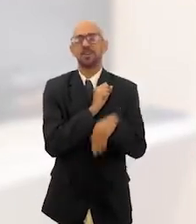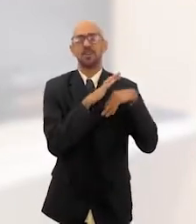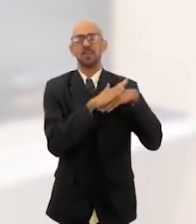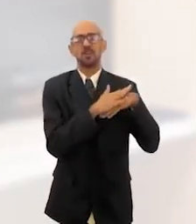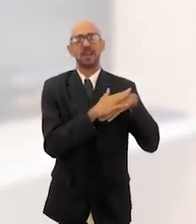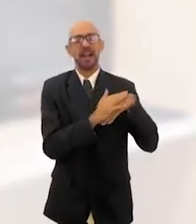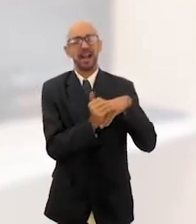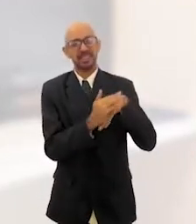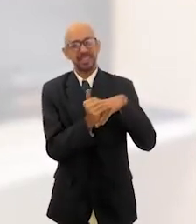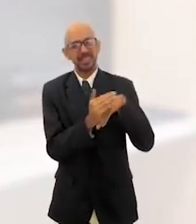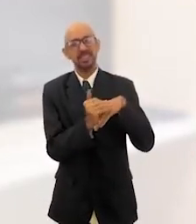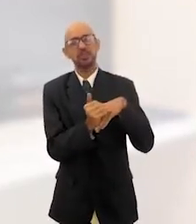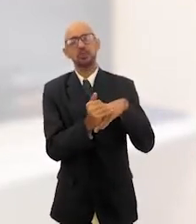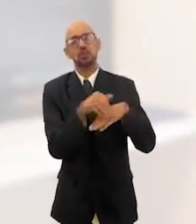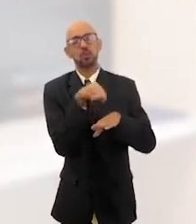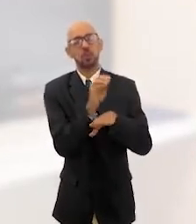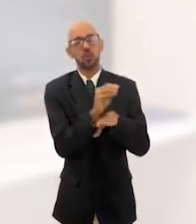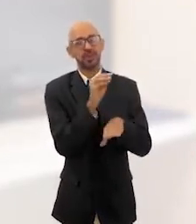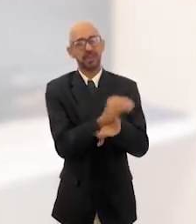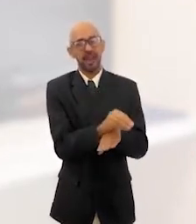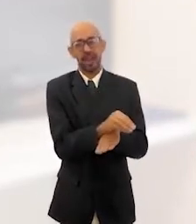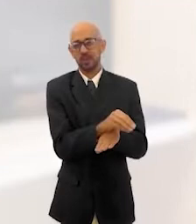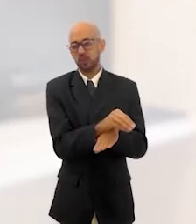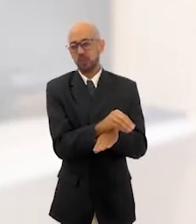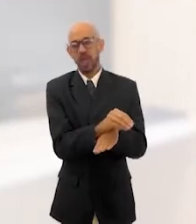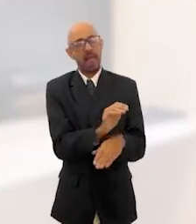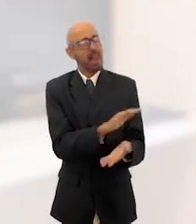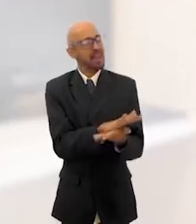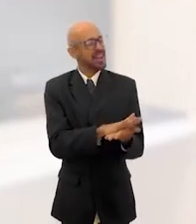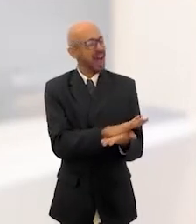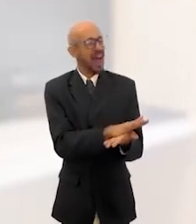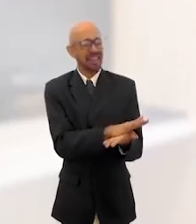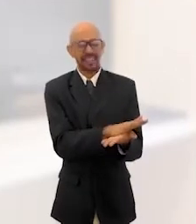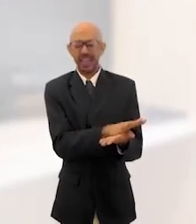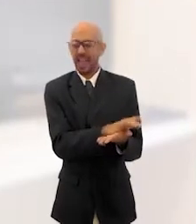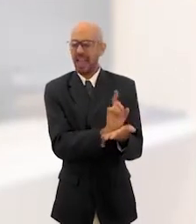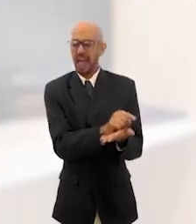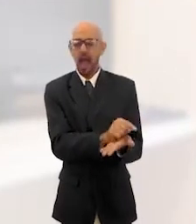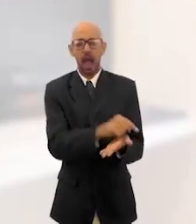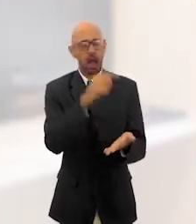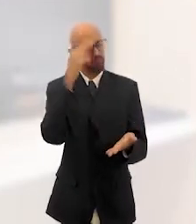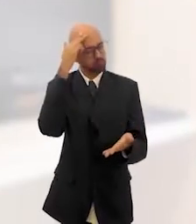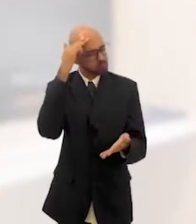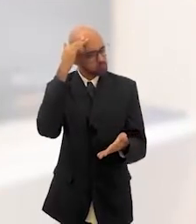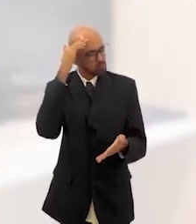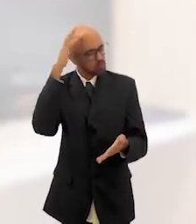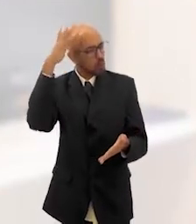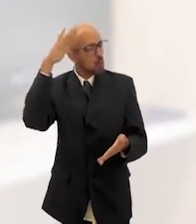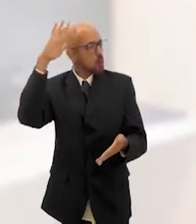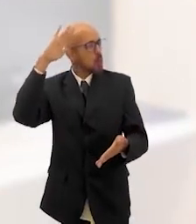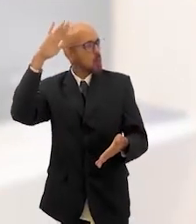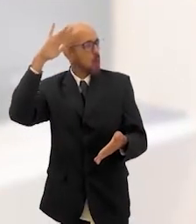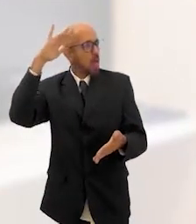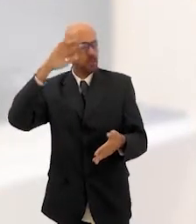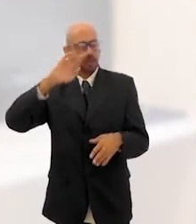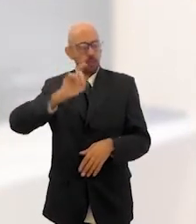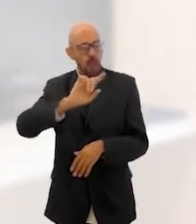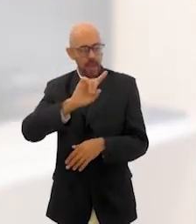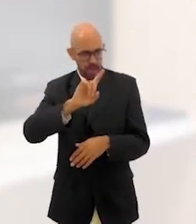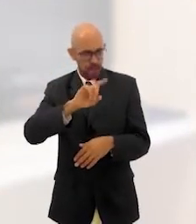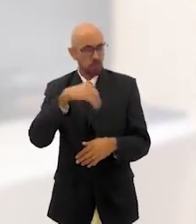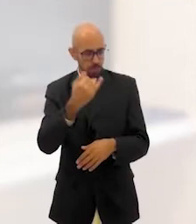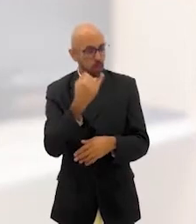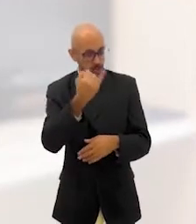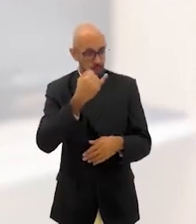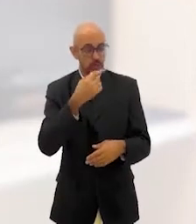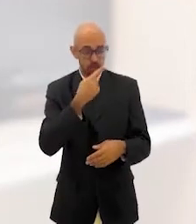o carinho, o cuidado, nada disso é fantasia. E eu acho tão importante você falar disso aqui no programa, porque